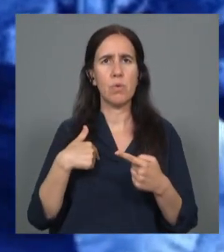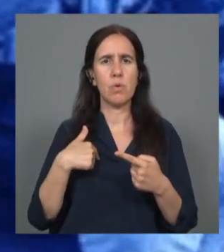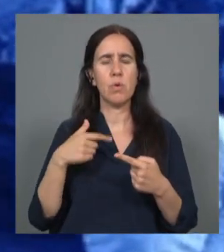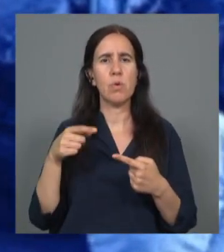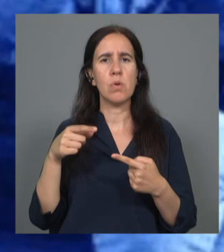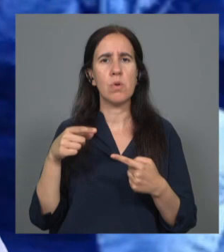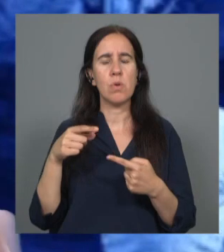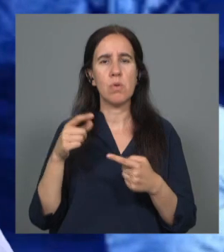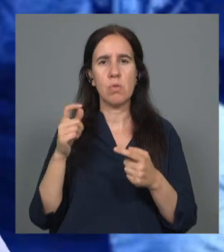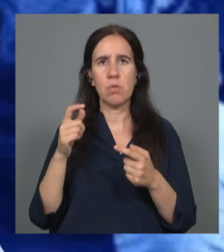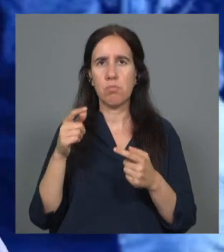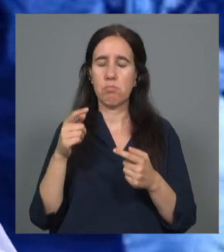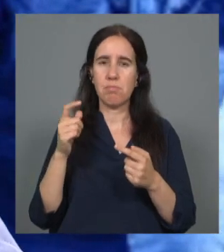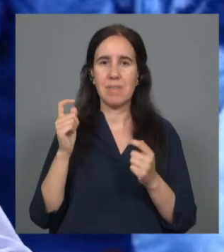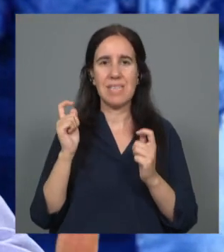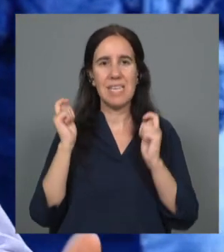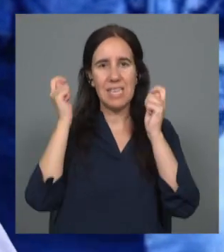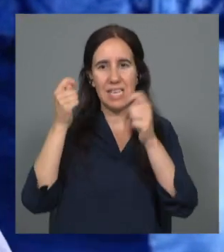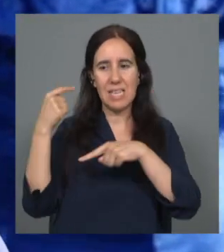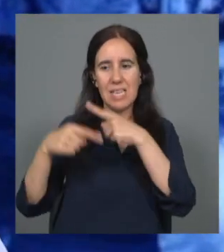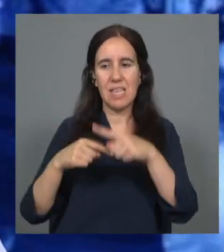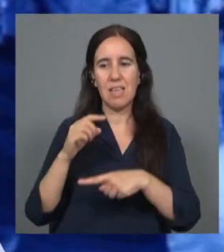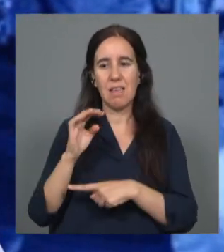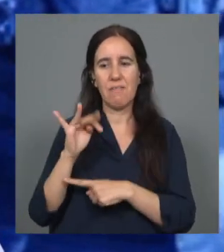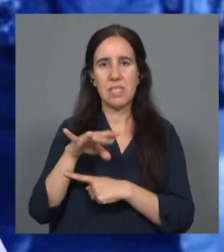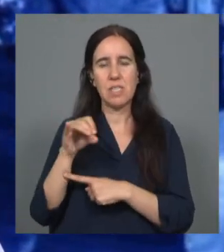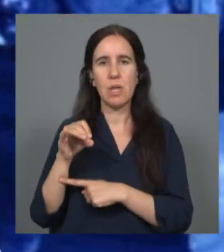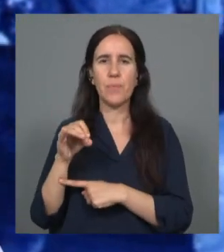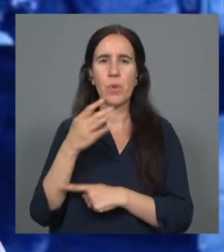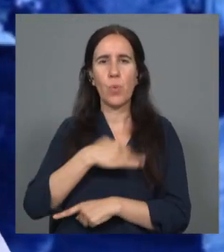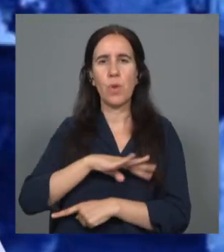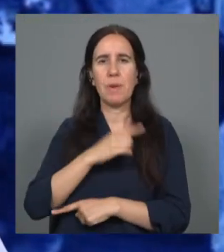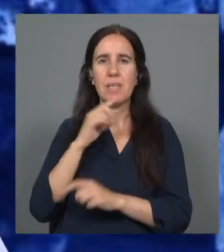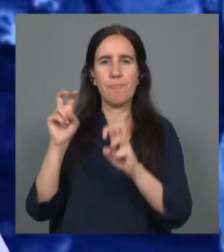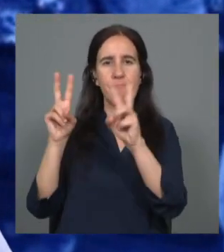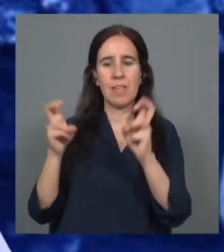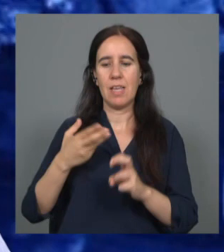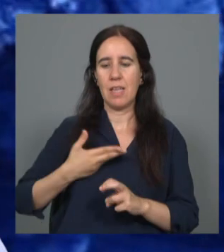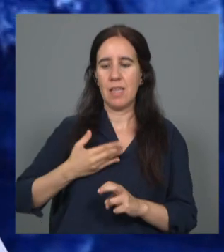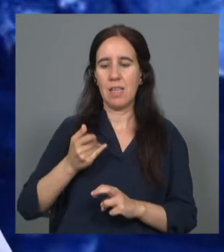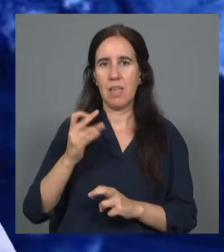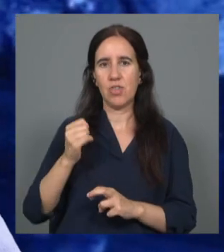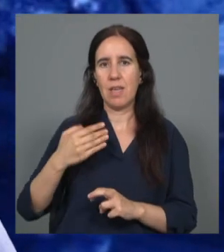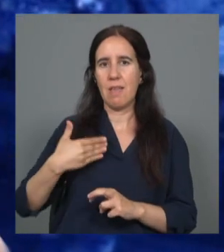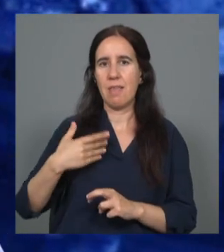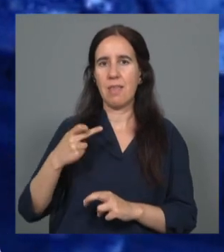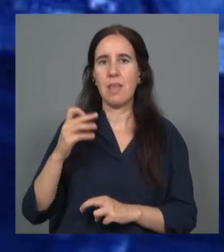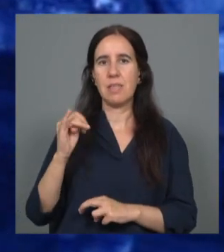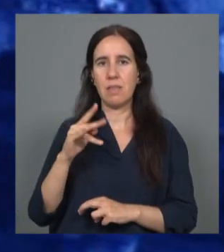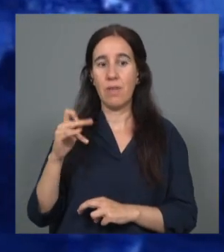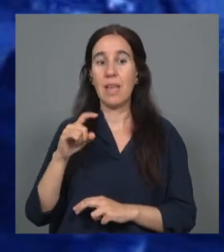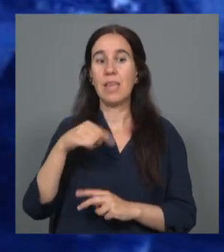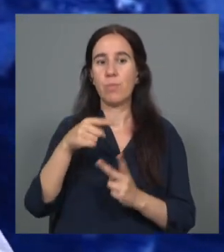os franciscanos que nós chamamos em Coimbra de Dias da Silva. Mais tarde é que comecei a cruzar muito mais com os de